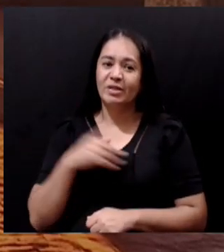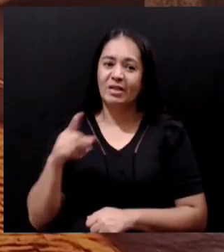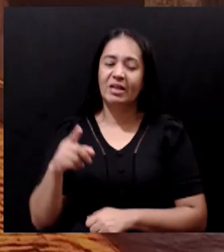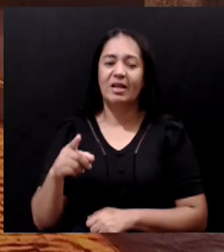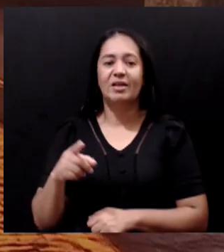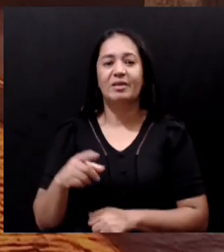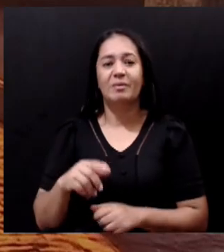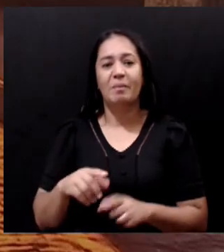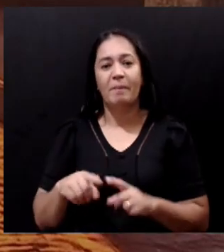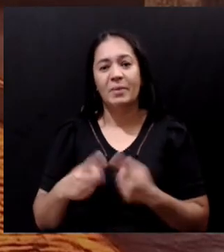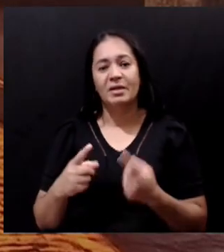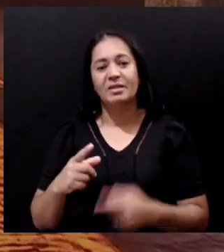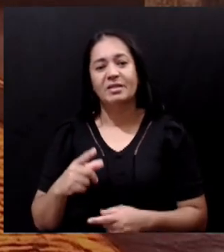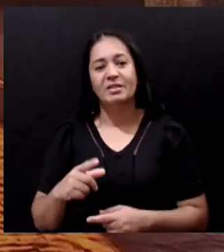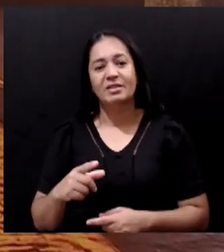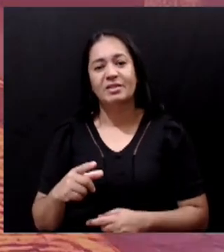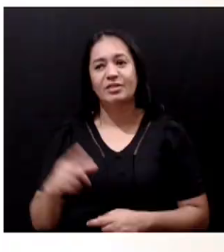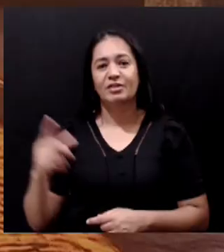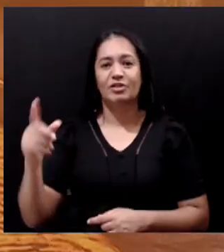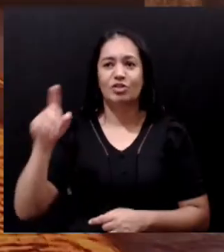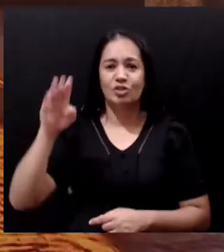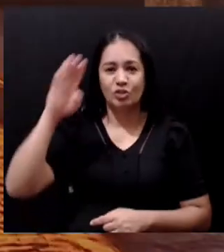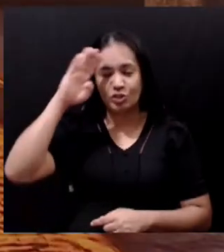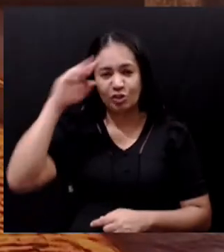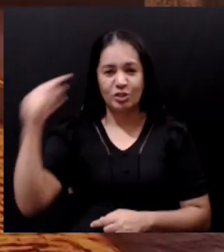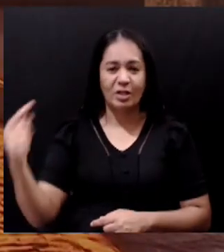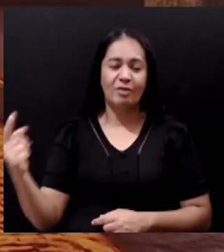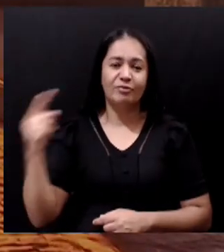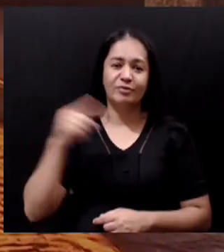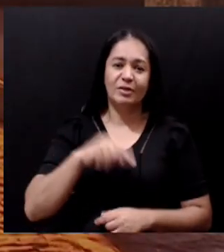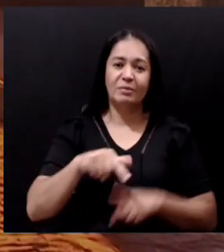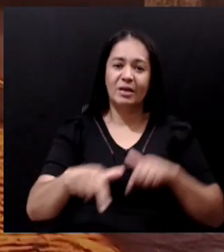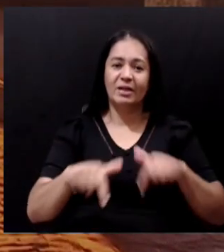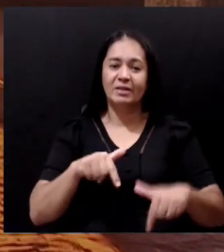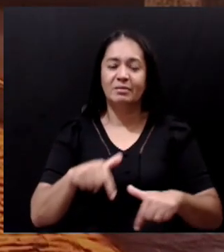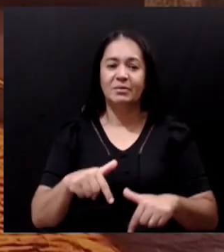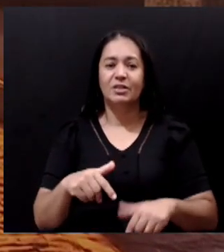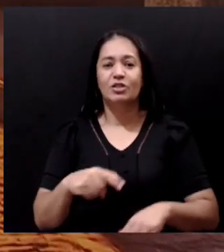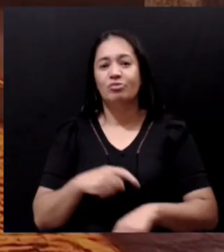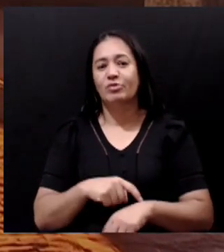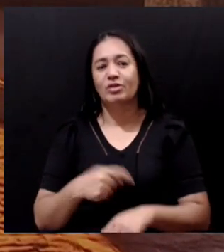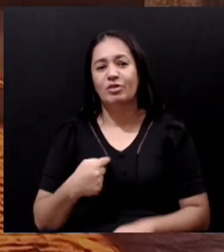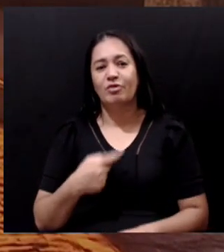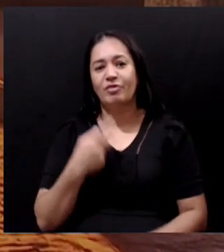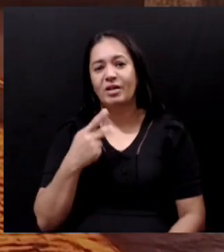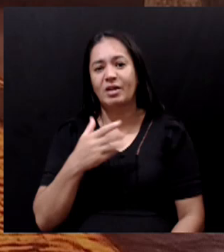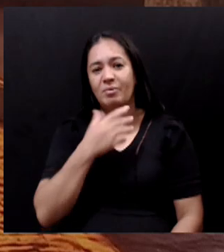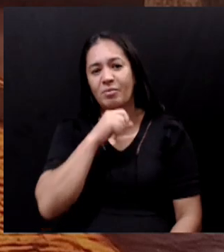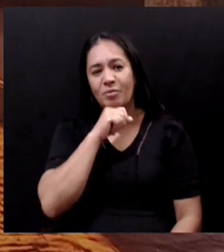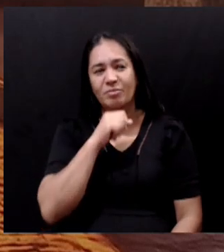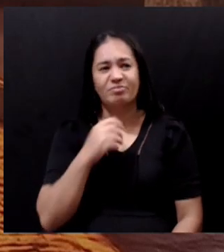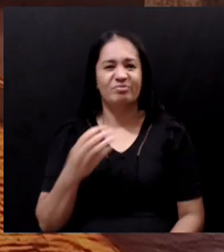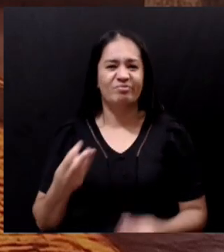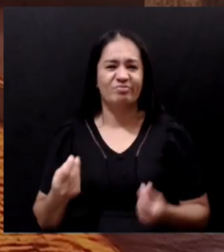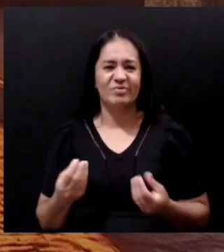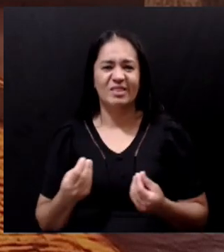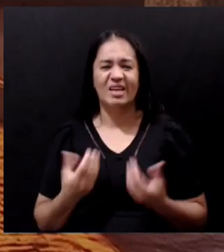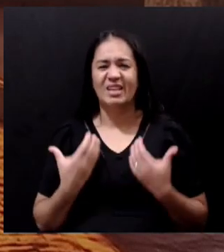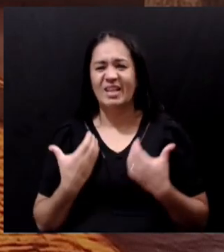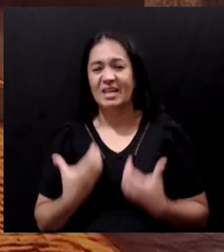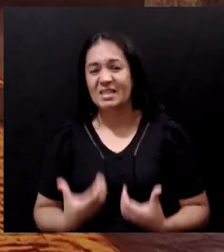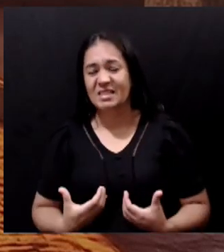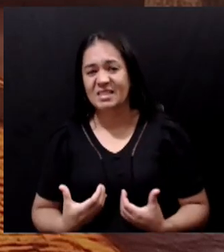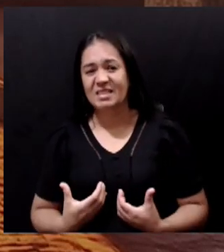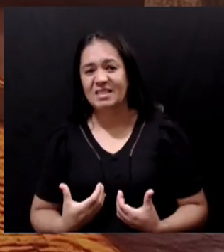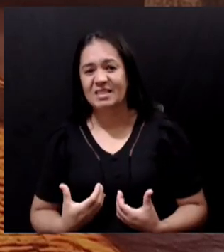saía de lá e vinha pra cá trabalhar. E aí chegou uma hora que eu falei pro meu pai, eu tô meio cansado,